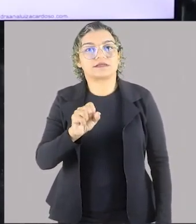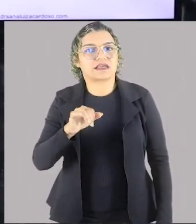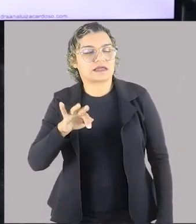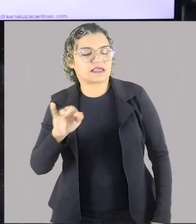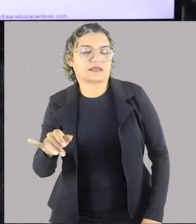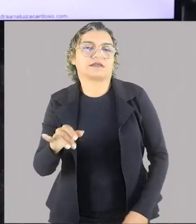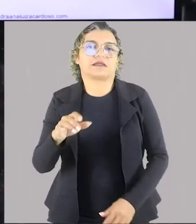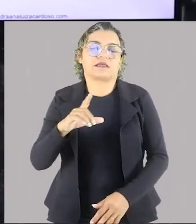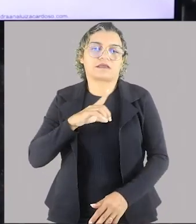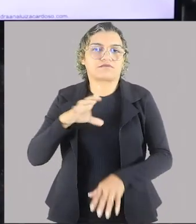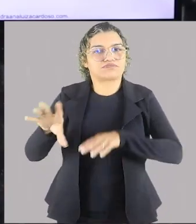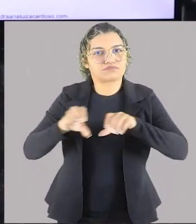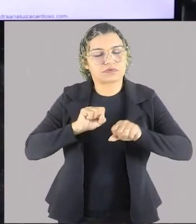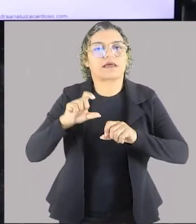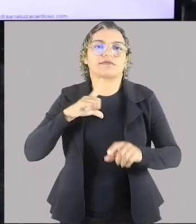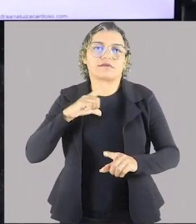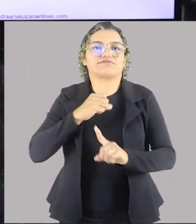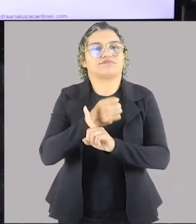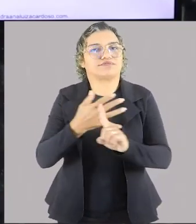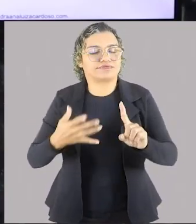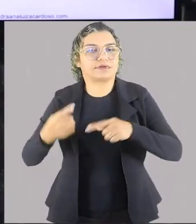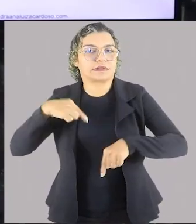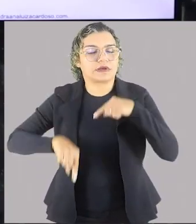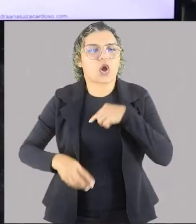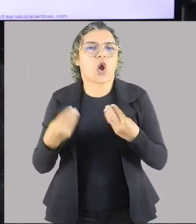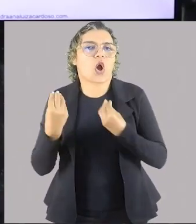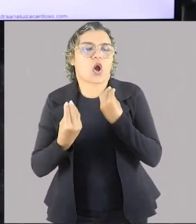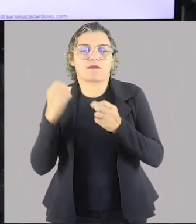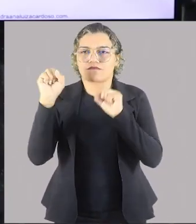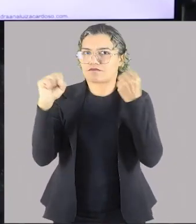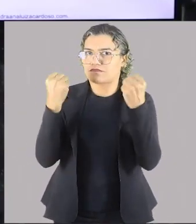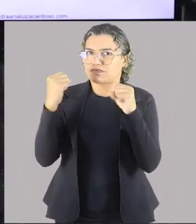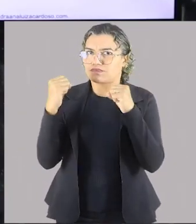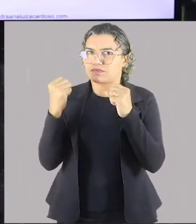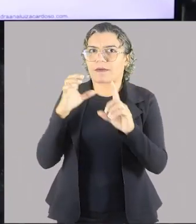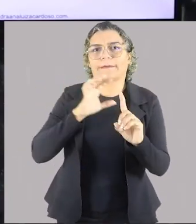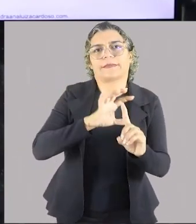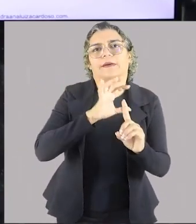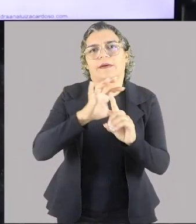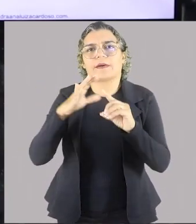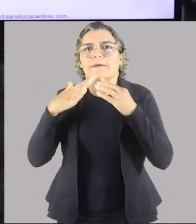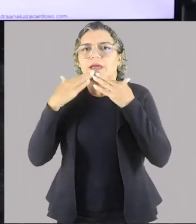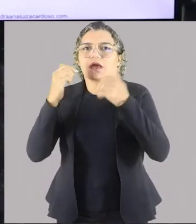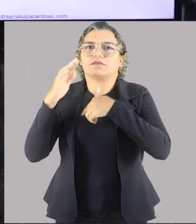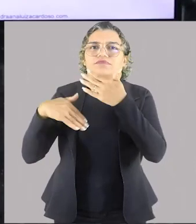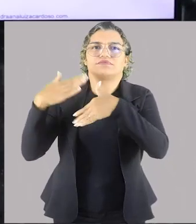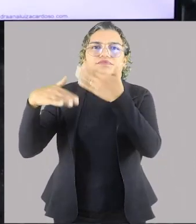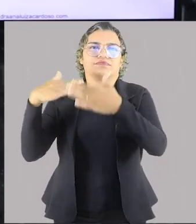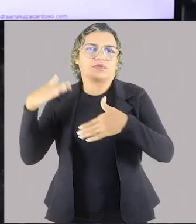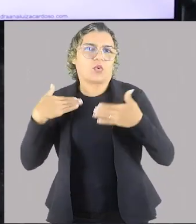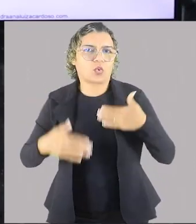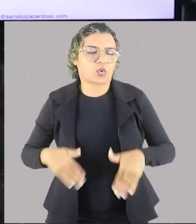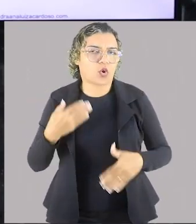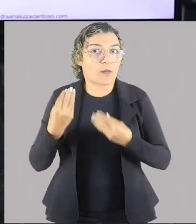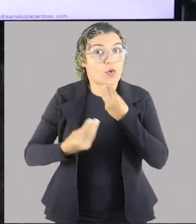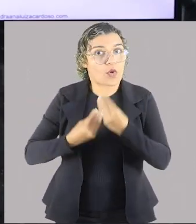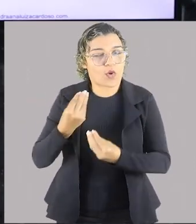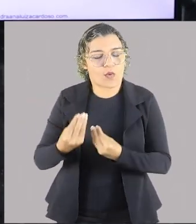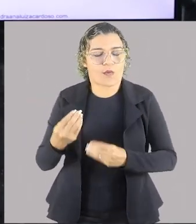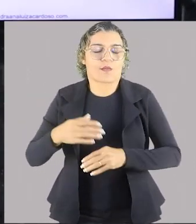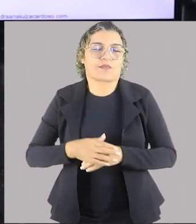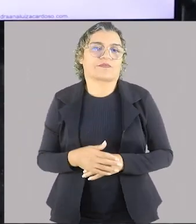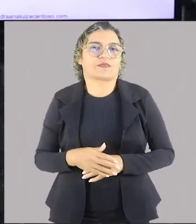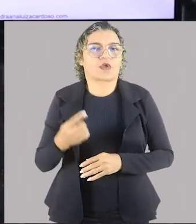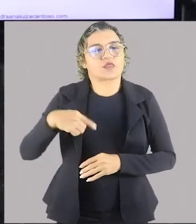como que o exercício ele vai estar atuando em cada um desses componentes, certo? A gente vai estar